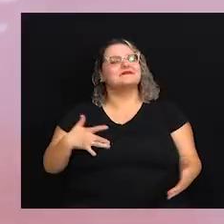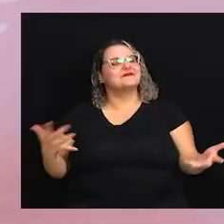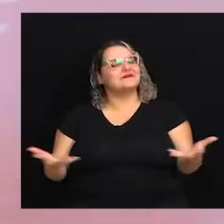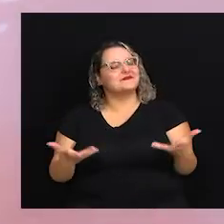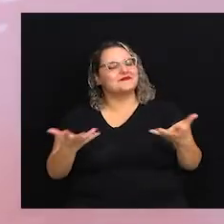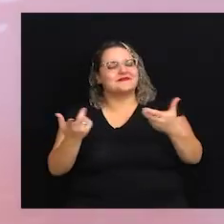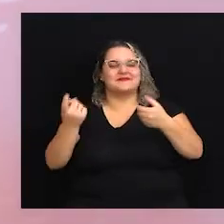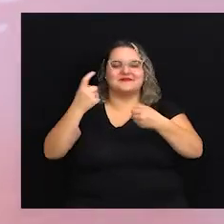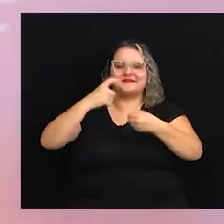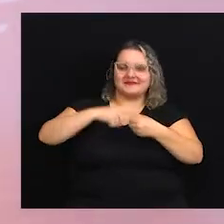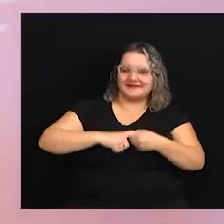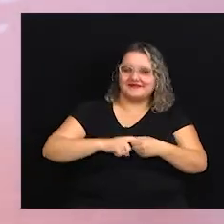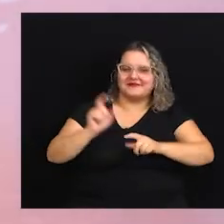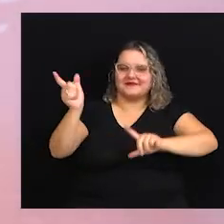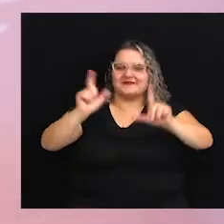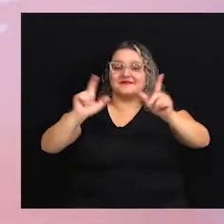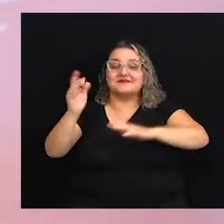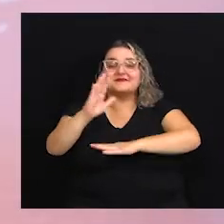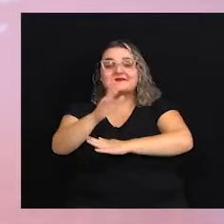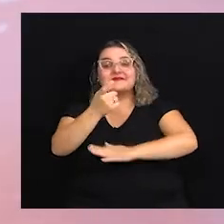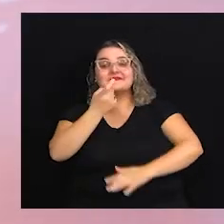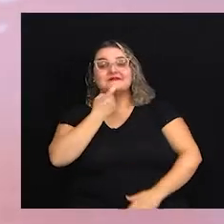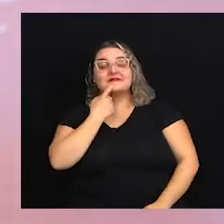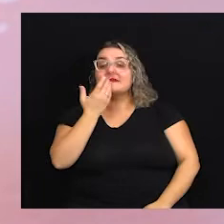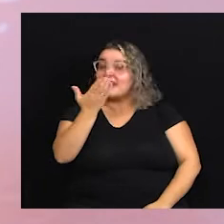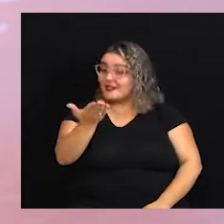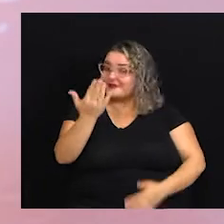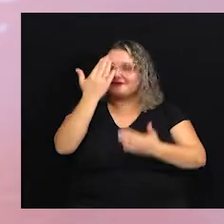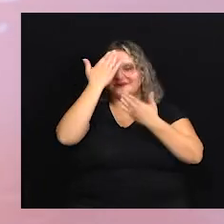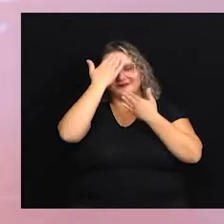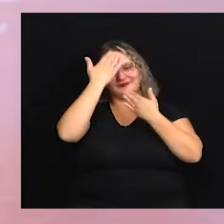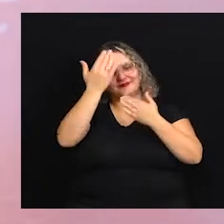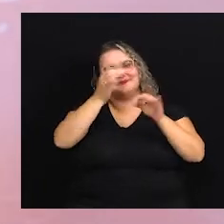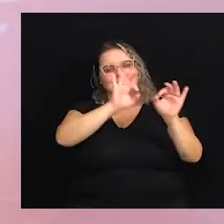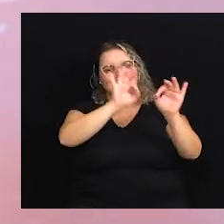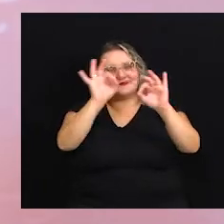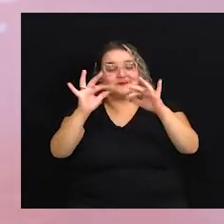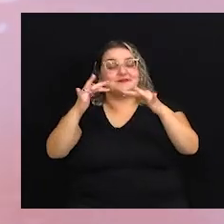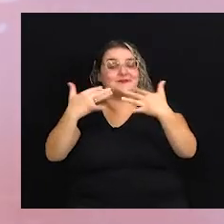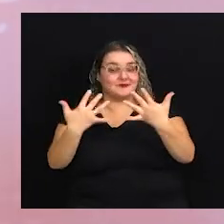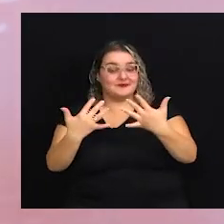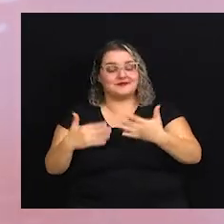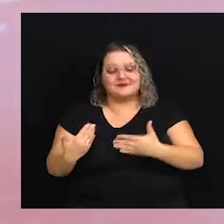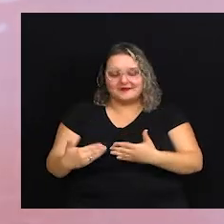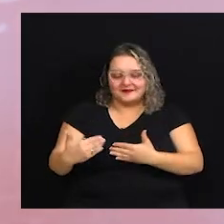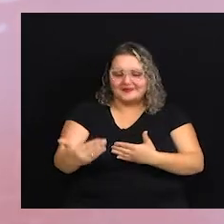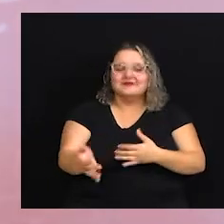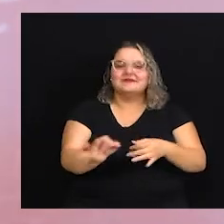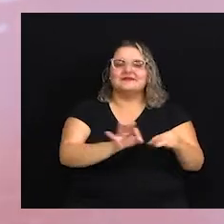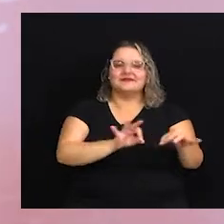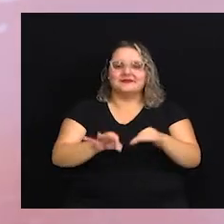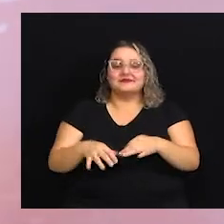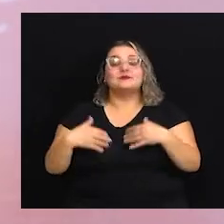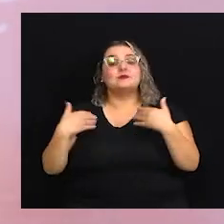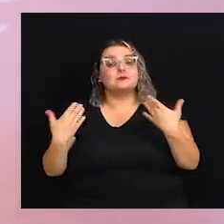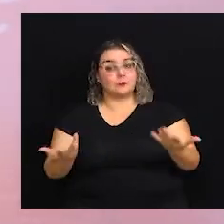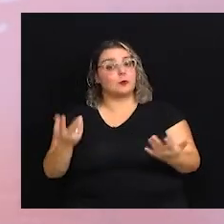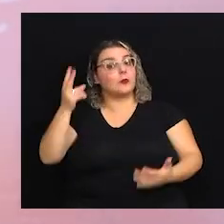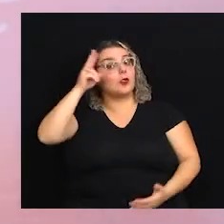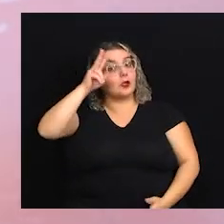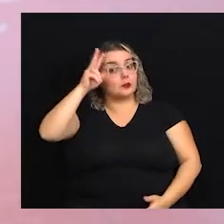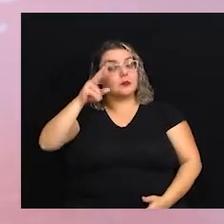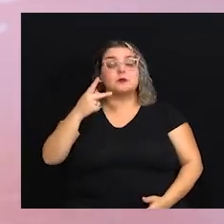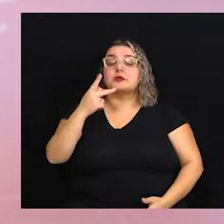Saúde é Vida de volta aqui pela tela da TV Câmara Campinas. A você muito obrigada, viu, pela companhia e audiência ao longo do nosso programa.